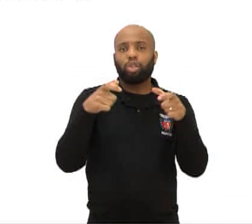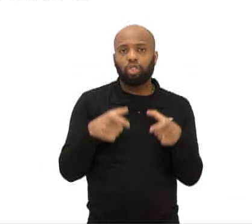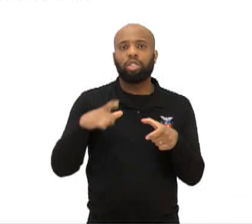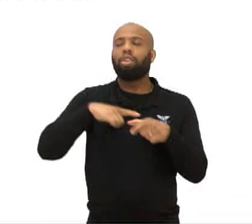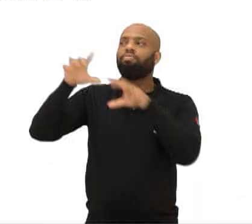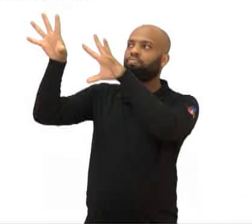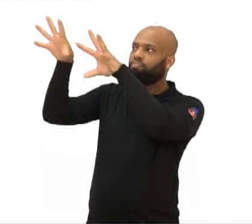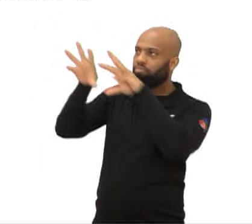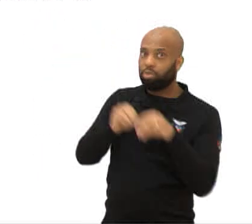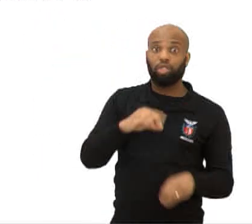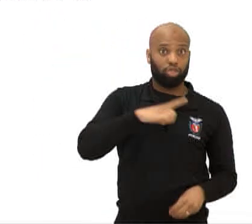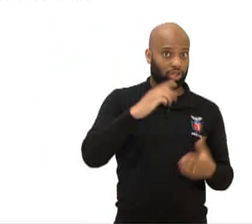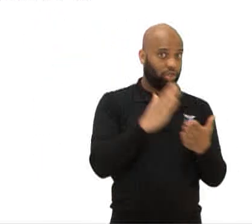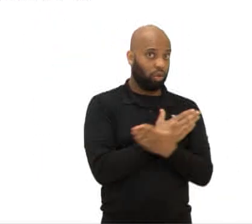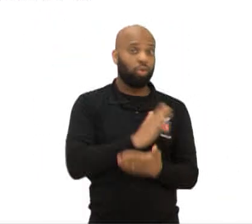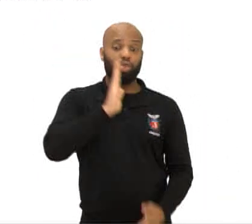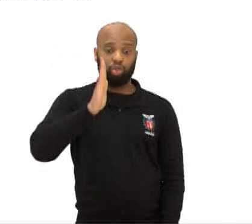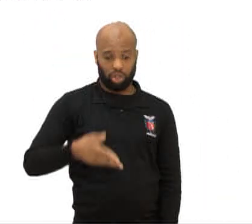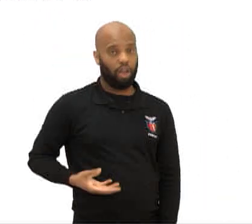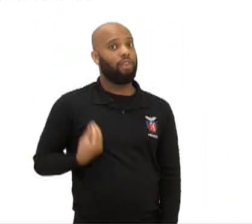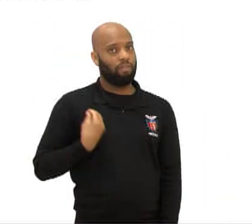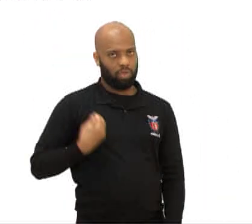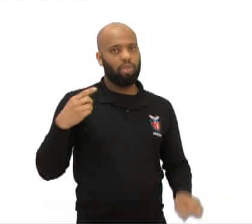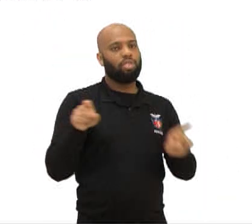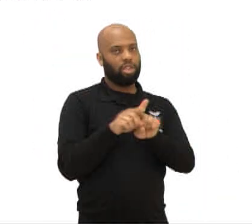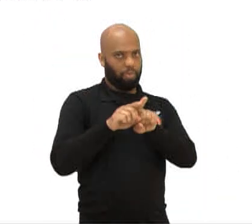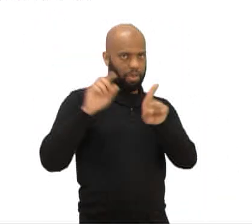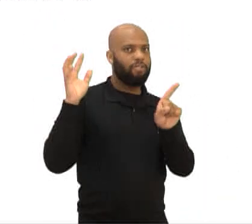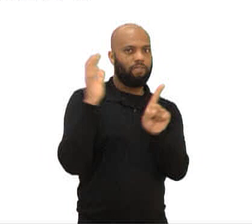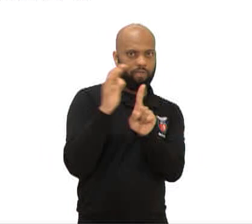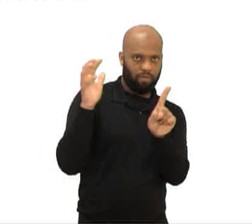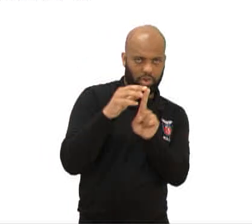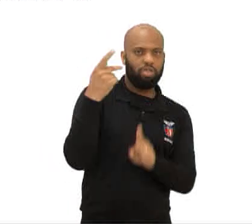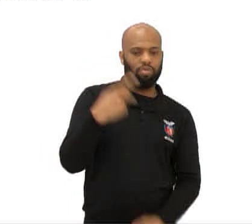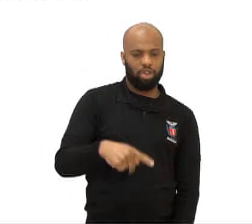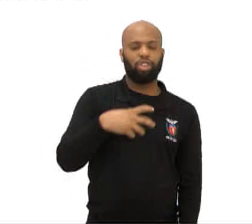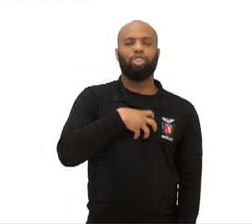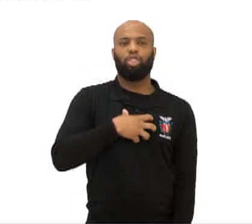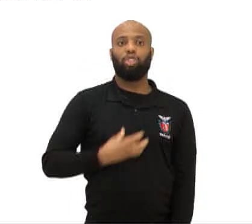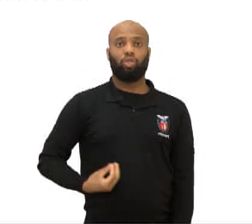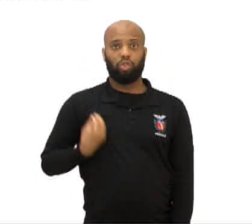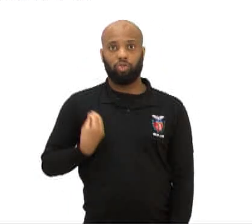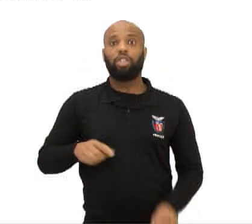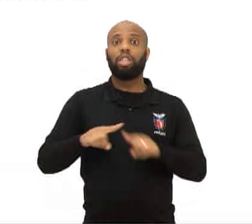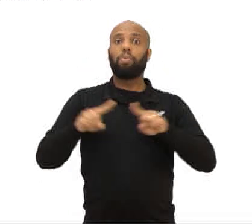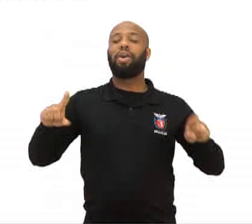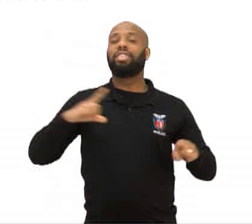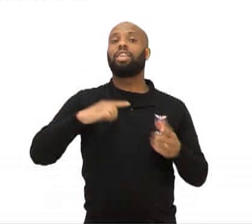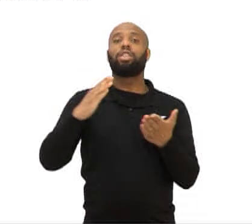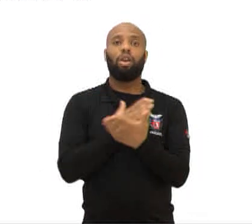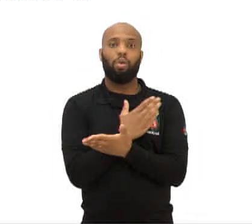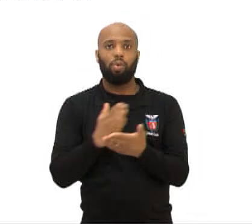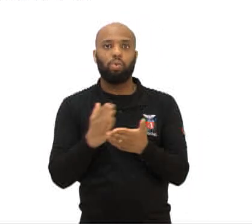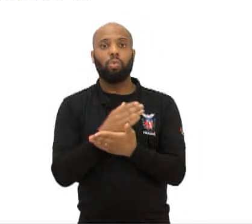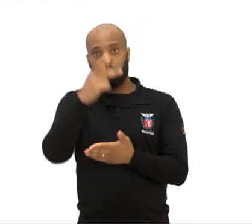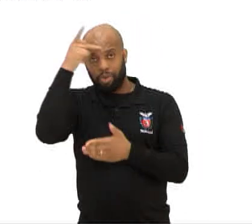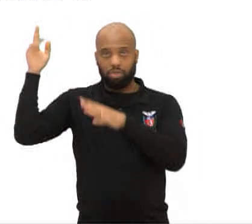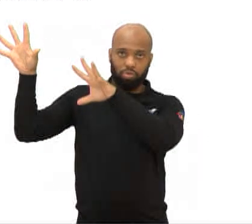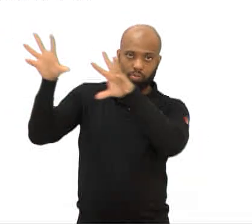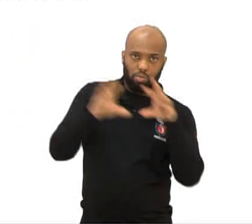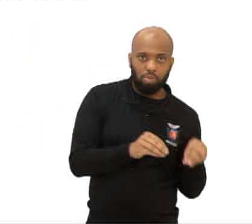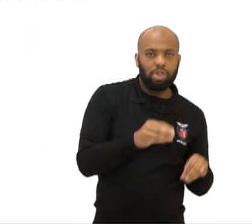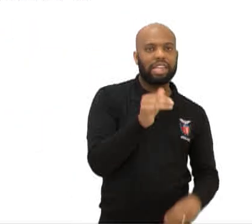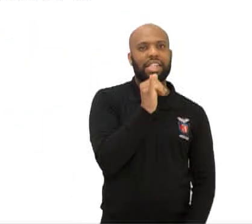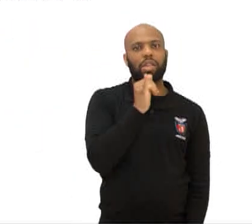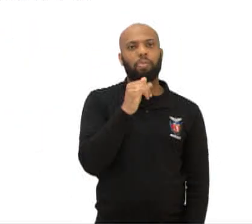esquecer dos povos que já estavam aqui, que também exerceram influência nesses modos de viver, né? Mas nós vamos ter ali